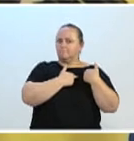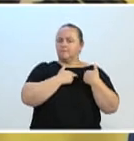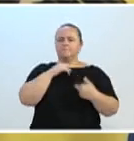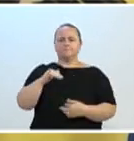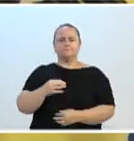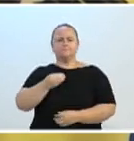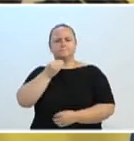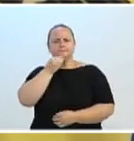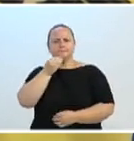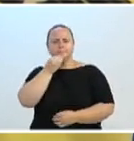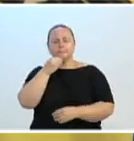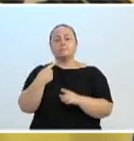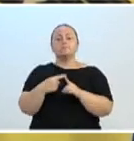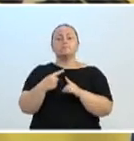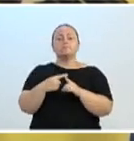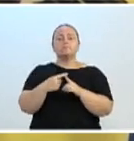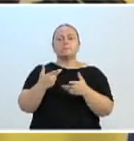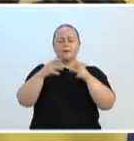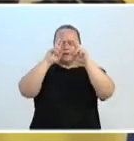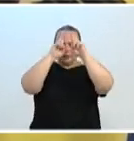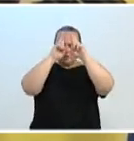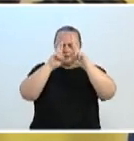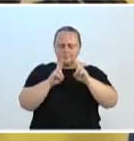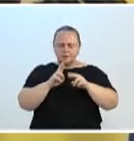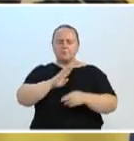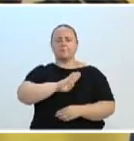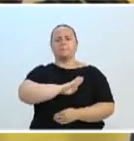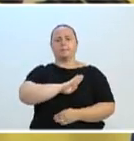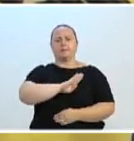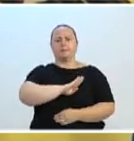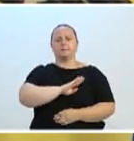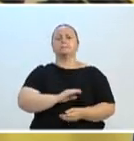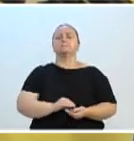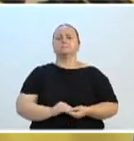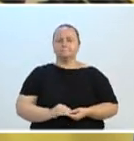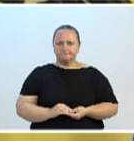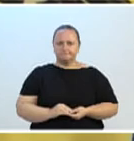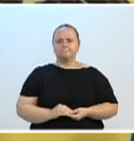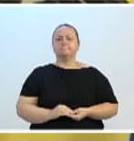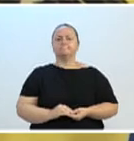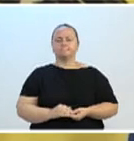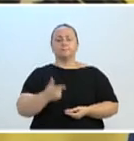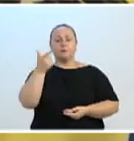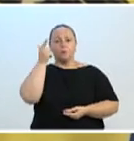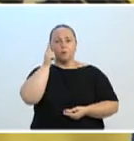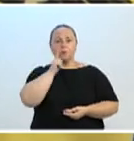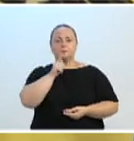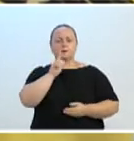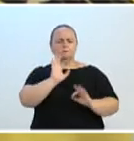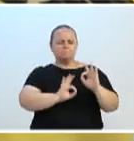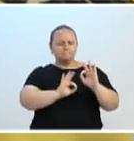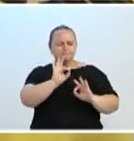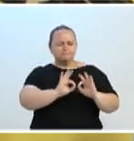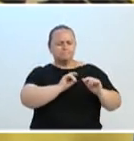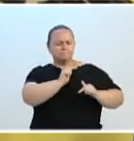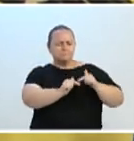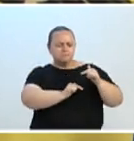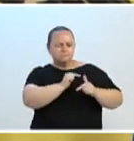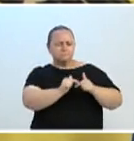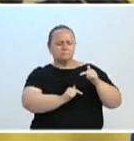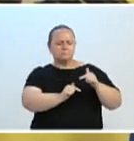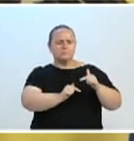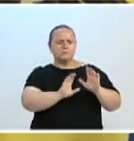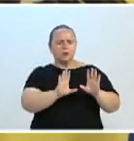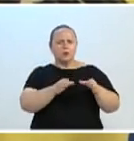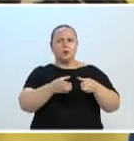respeito dos meus colegas vereadores. Quero, junto a eles, trabalhar para construirmos a melhor legislatura para